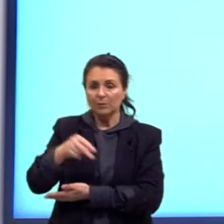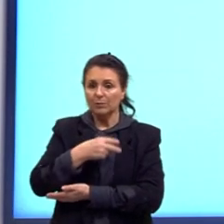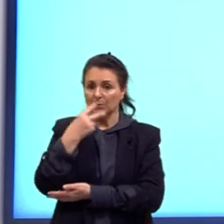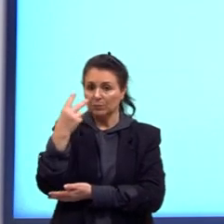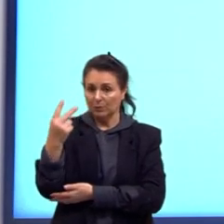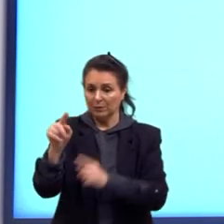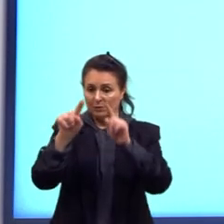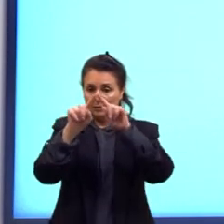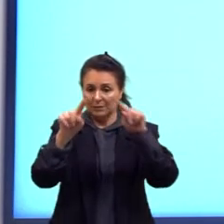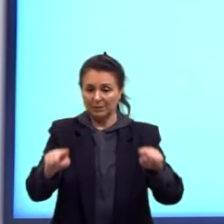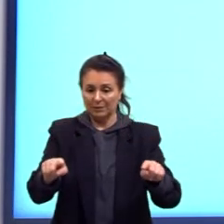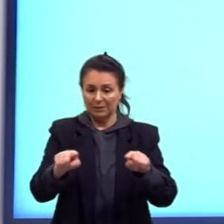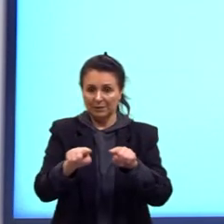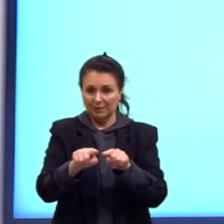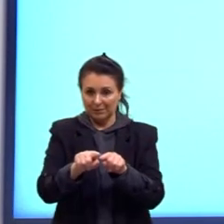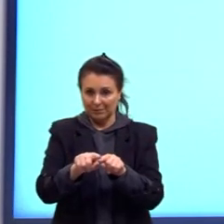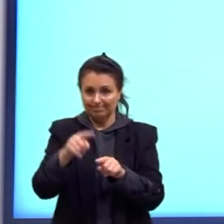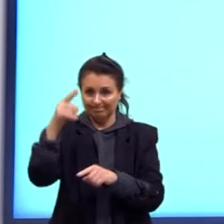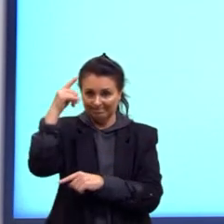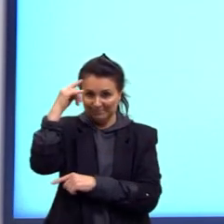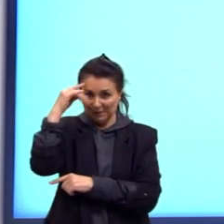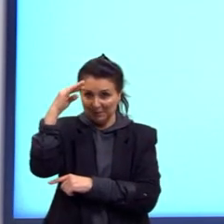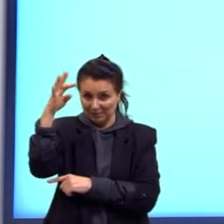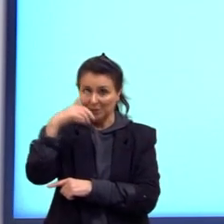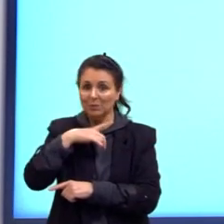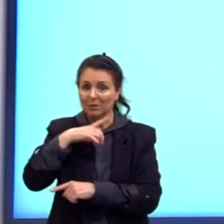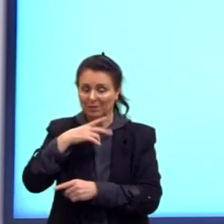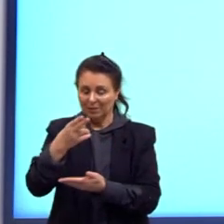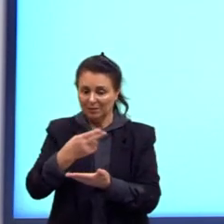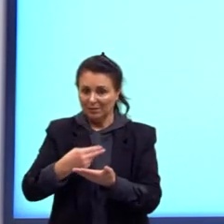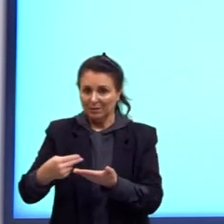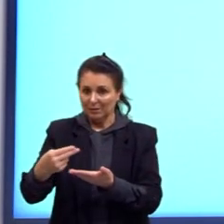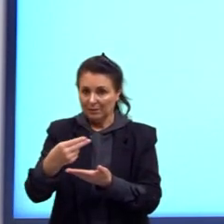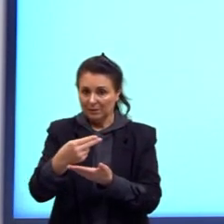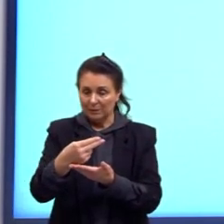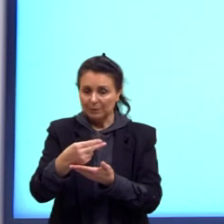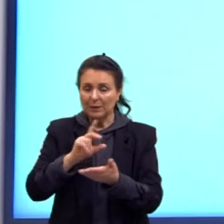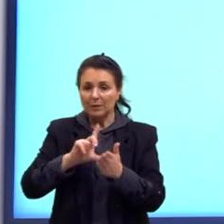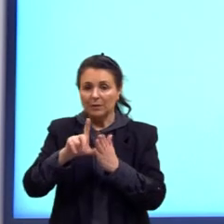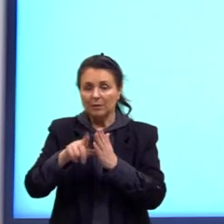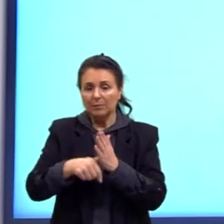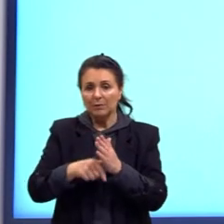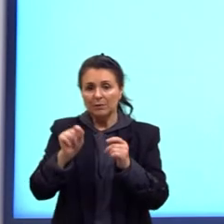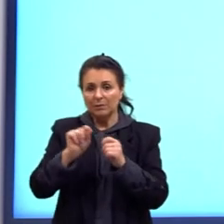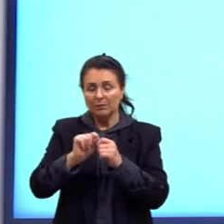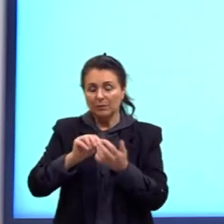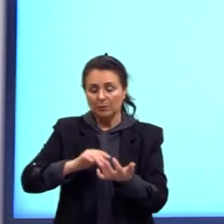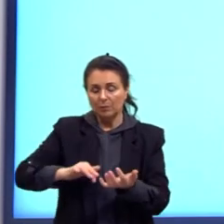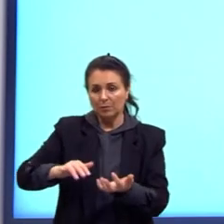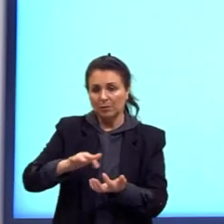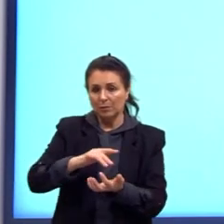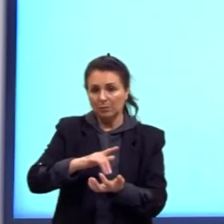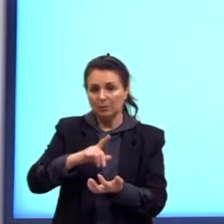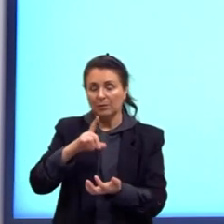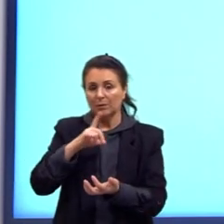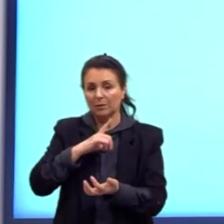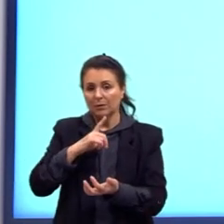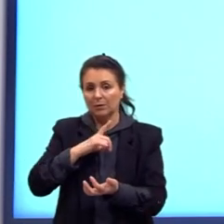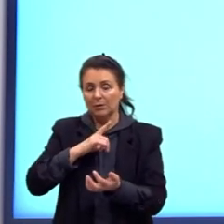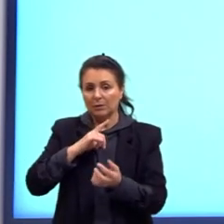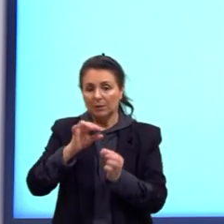imaginários aqui destacados na nossa figura EA partir deles então eles ele efetua o cálculo nós temos